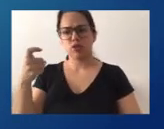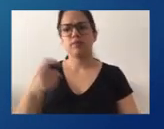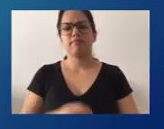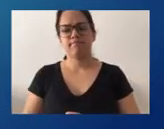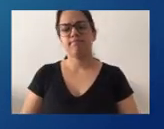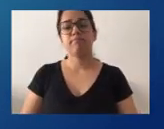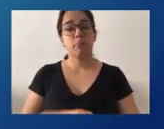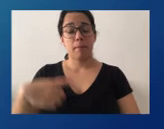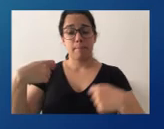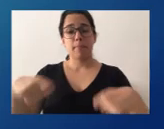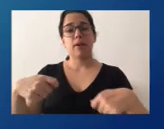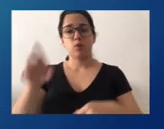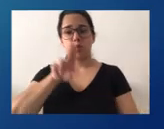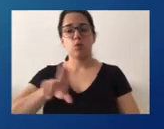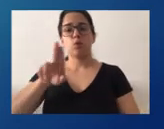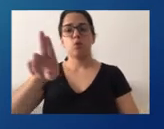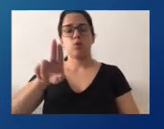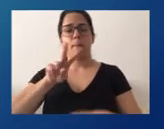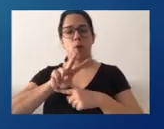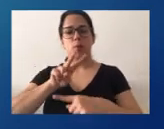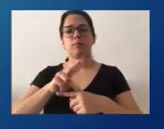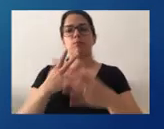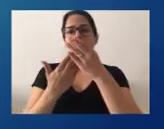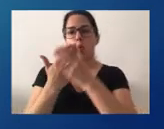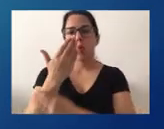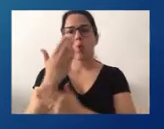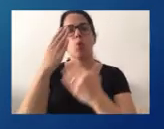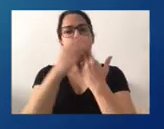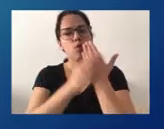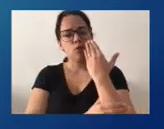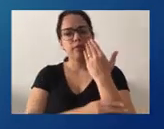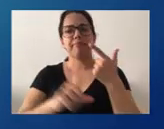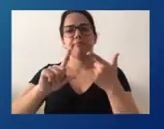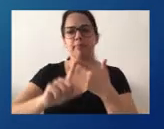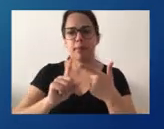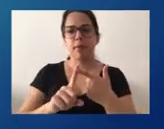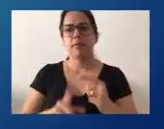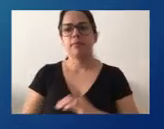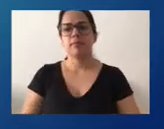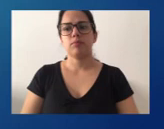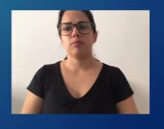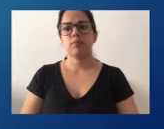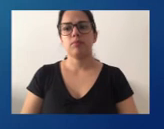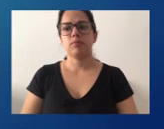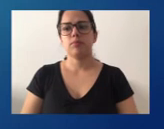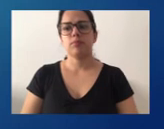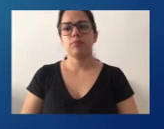que usar esses EPIs, tá? As luvas protetoras de chumbo também são EPIs.